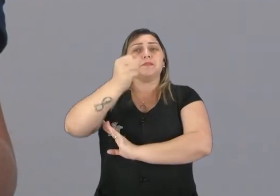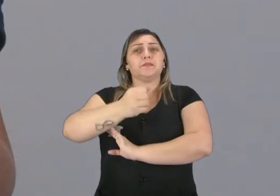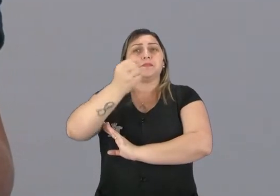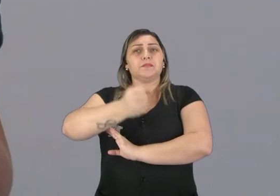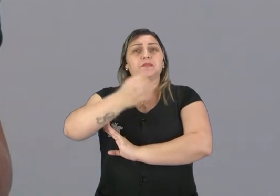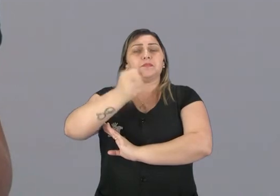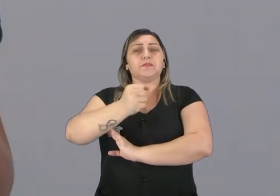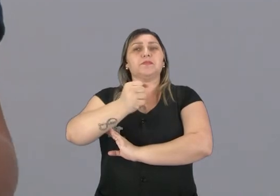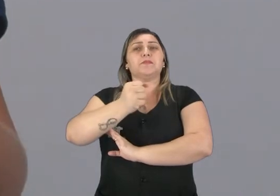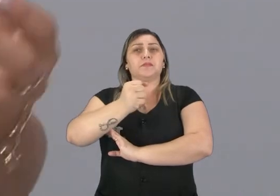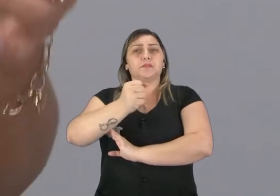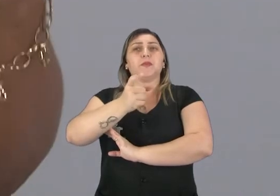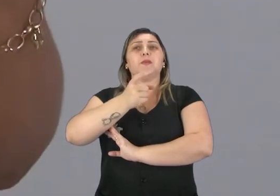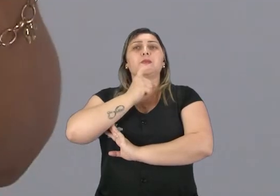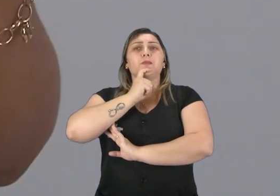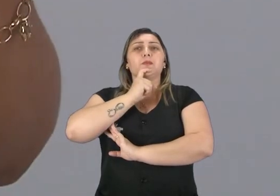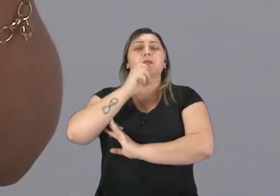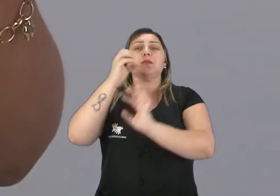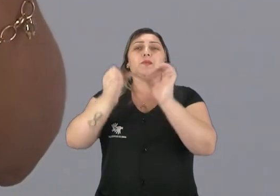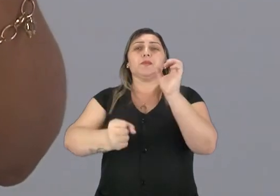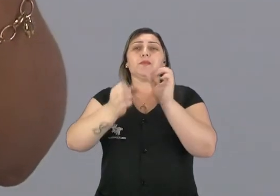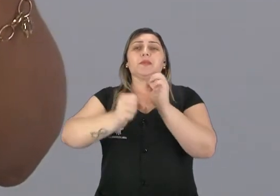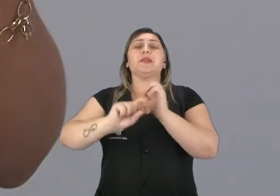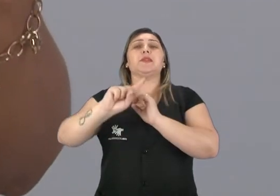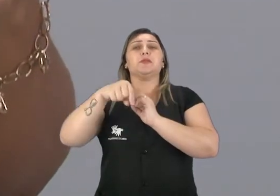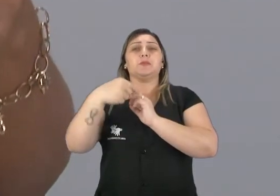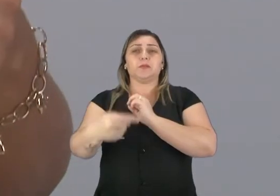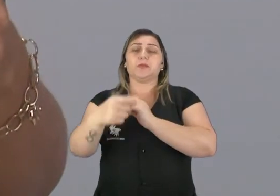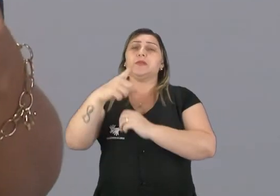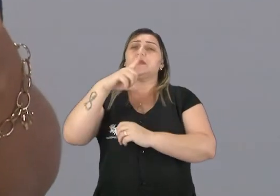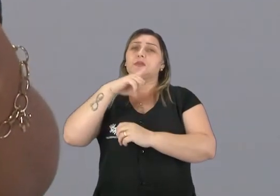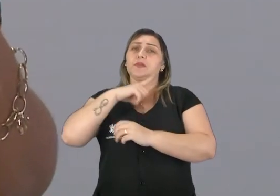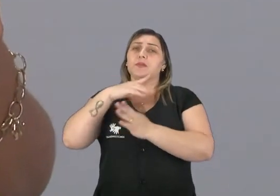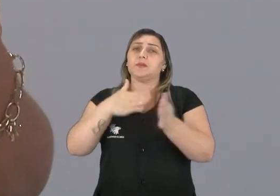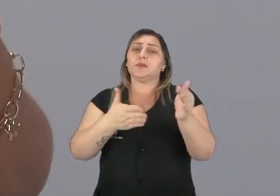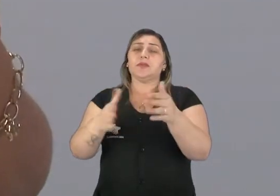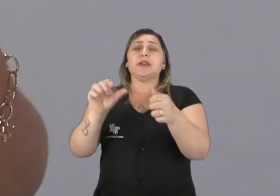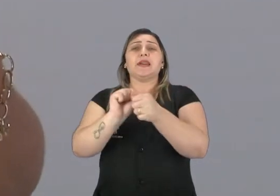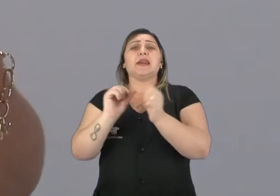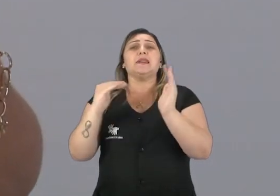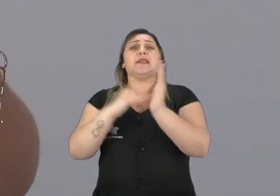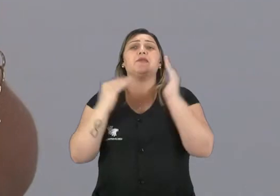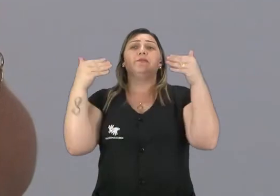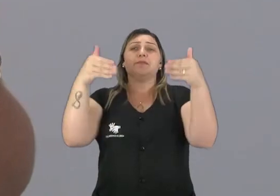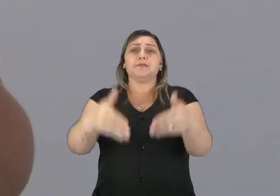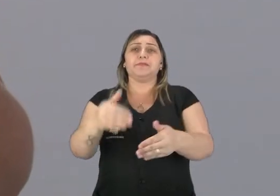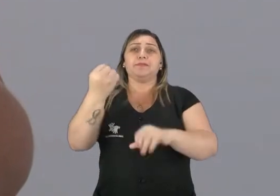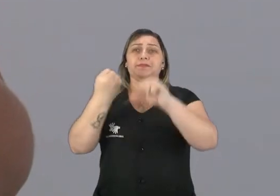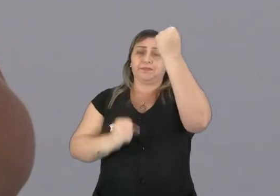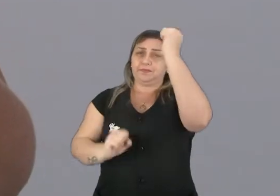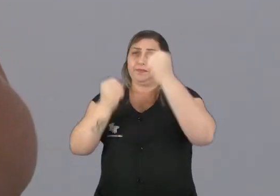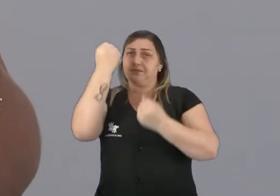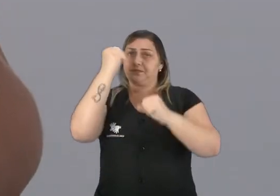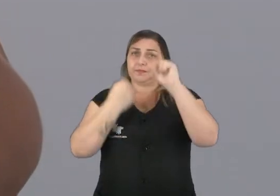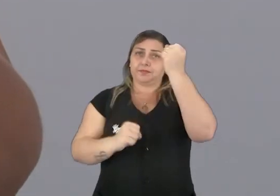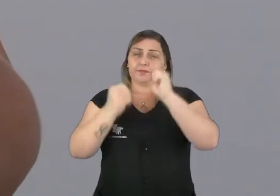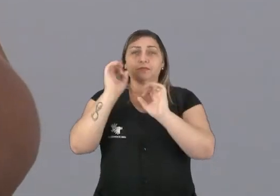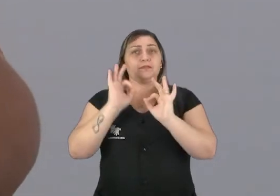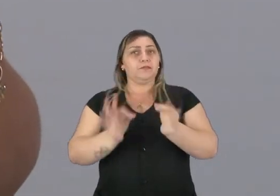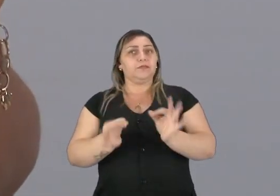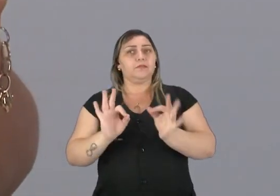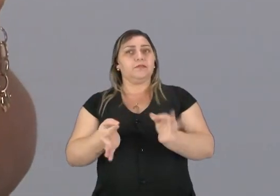do leite. Depois ele tem todo esse percurso que ele vai fazer até chegar aqui na indústria,